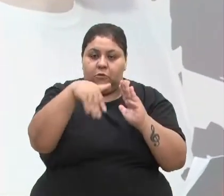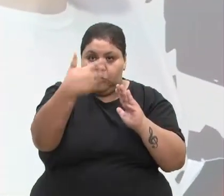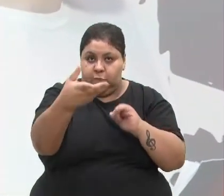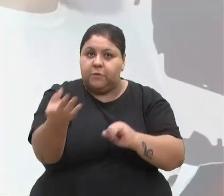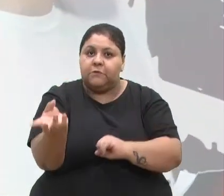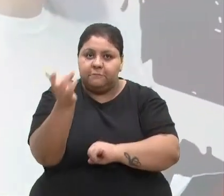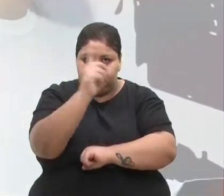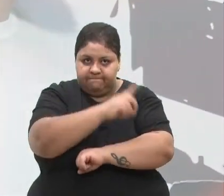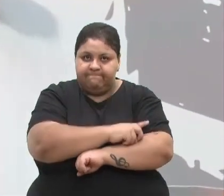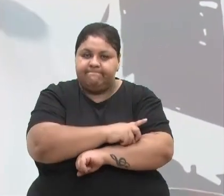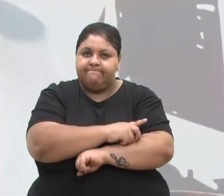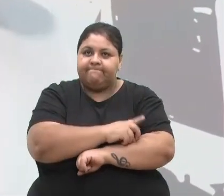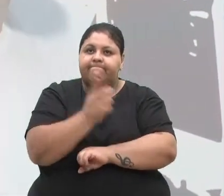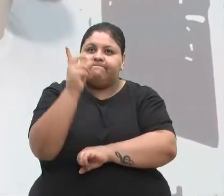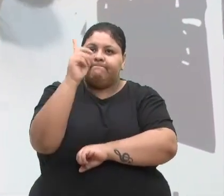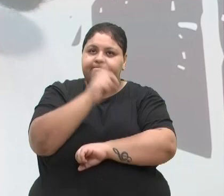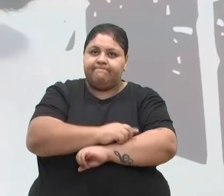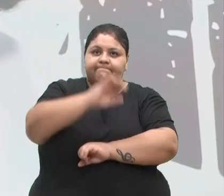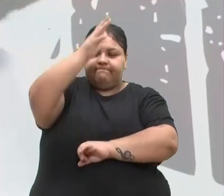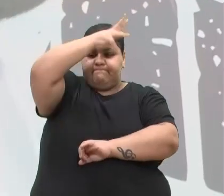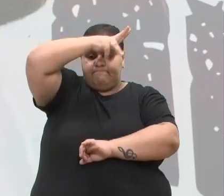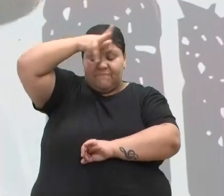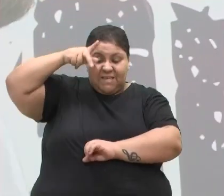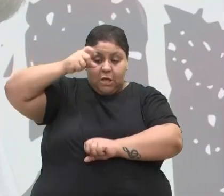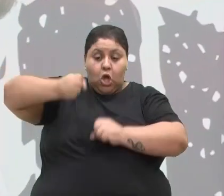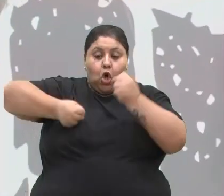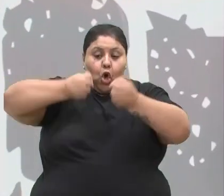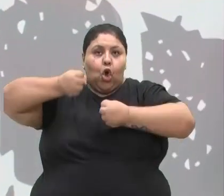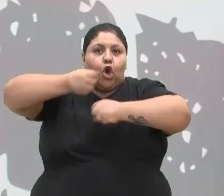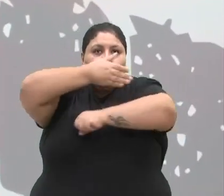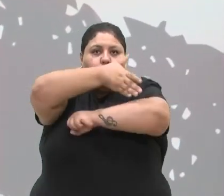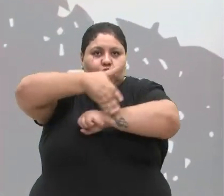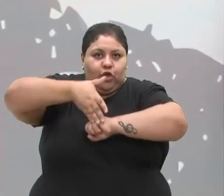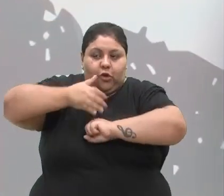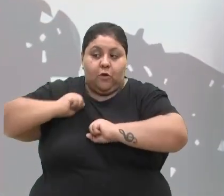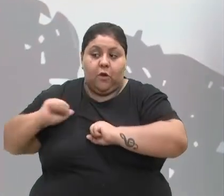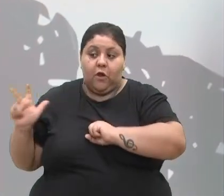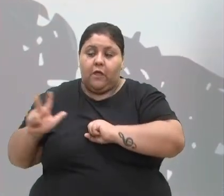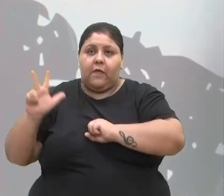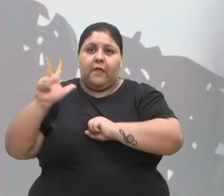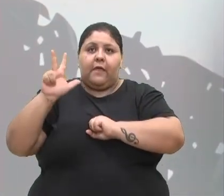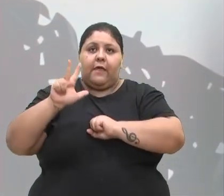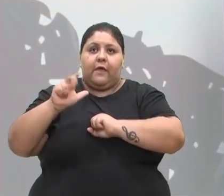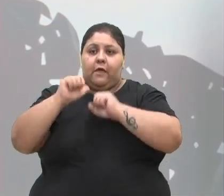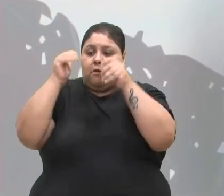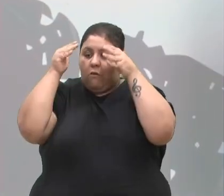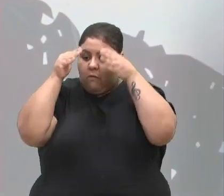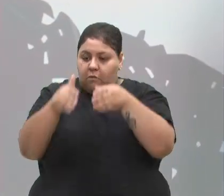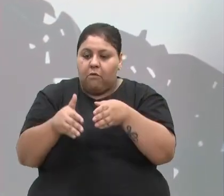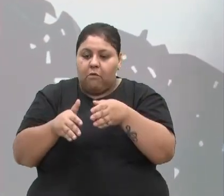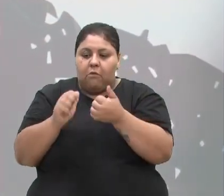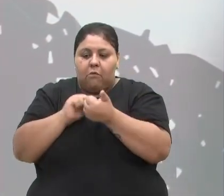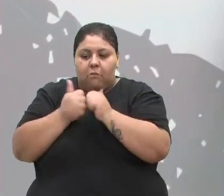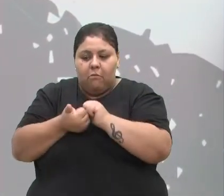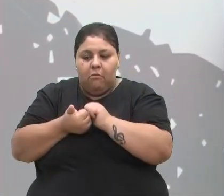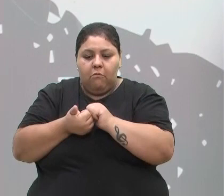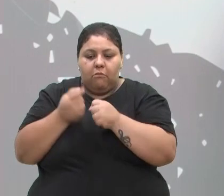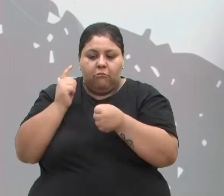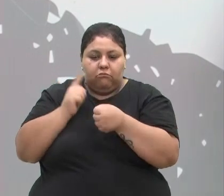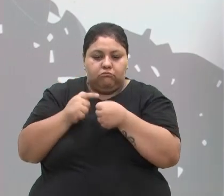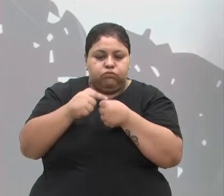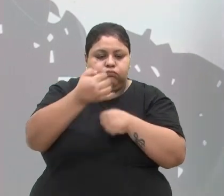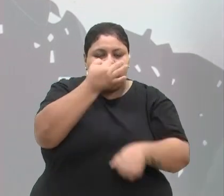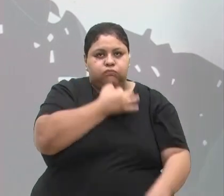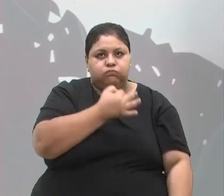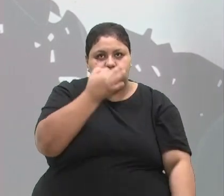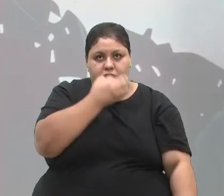dias, que é o Dia Municipal do Corredor de Rua, para valorizar quem desempenha o esporte na cidade de Caxias do